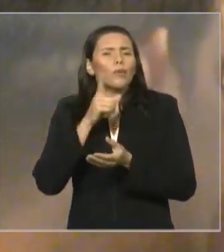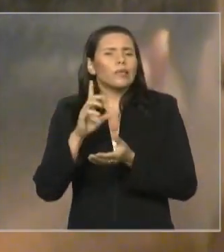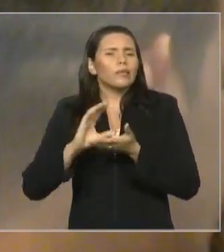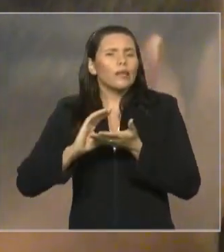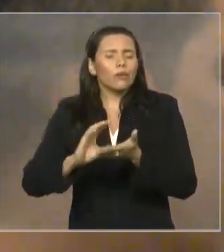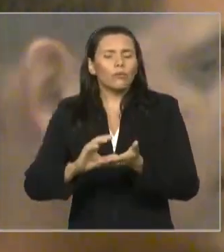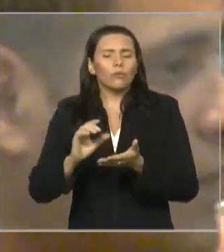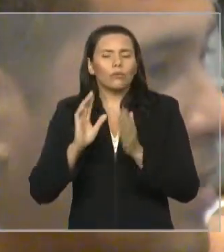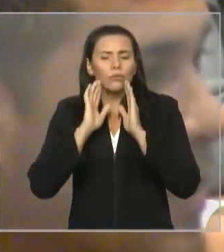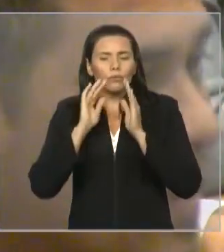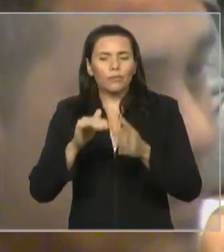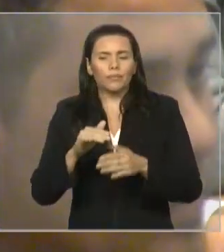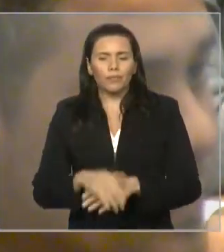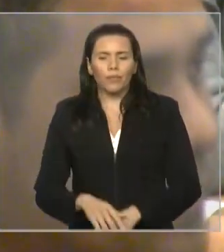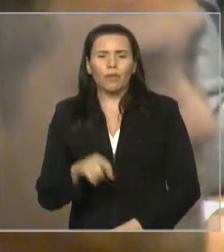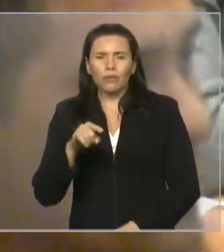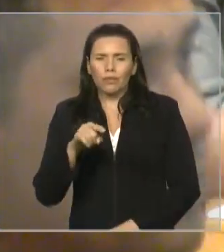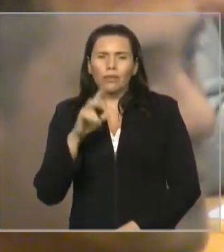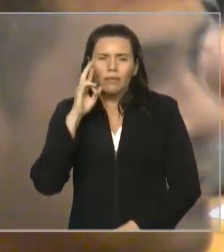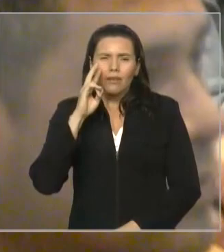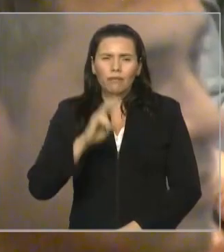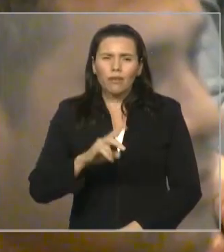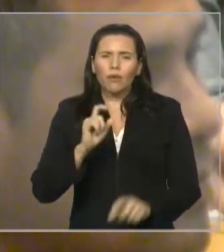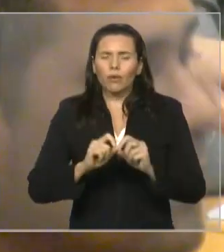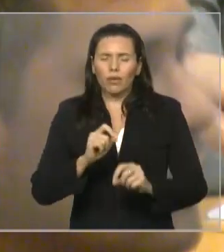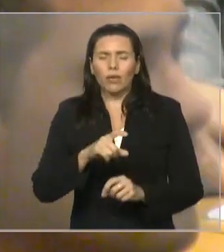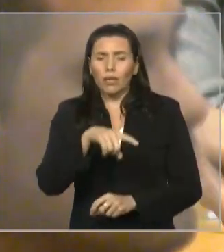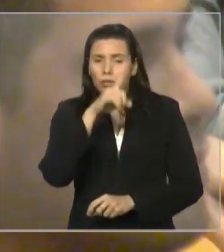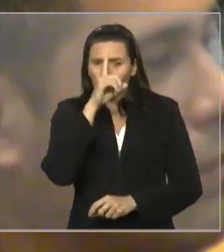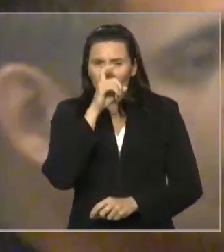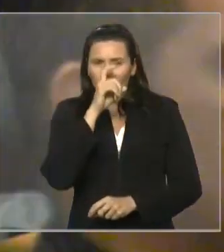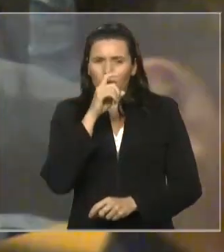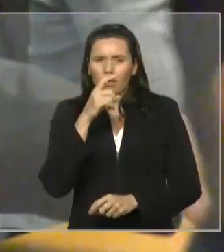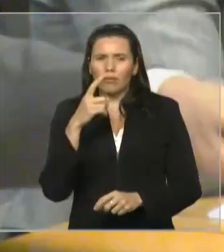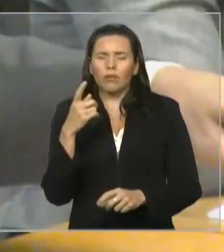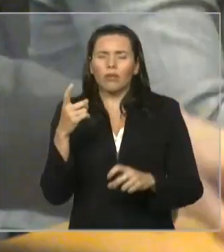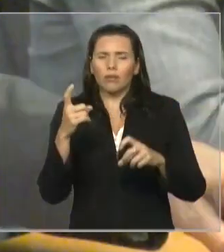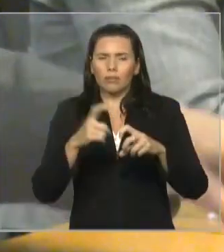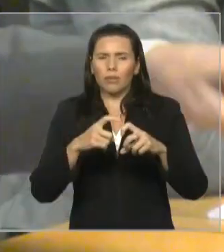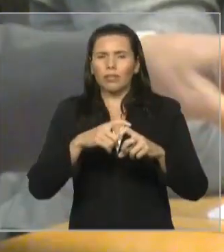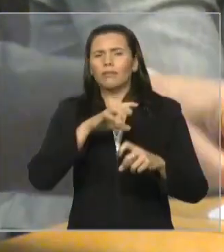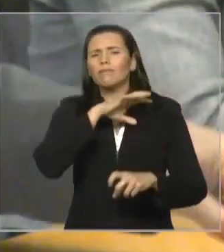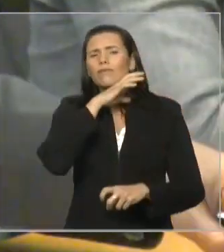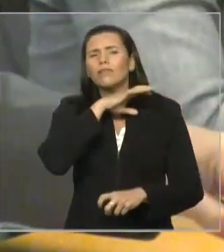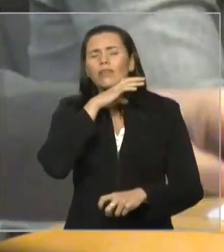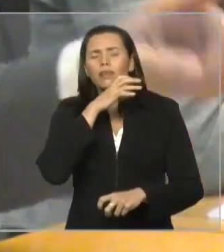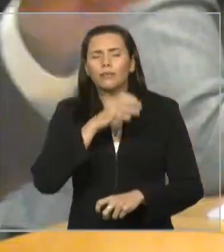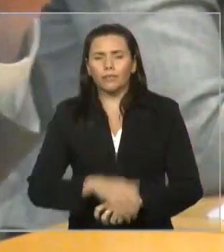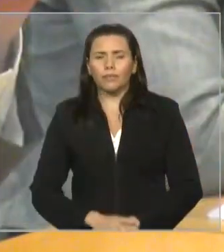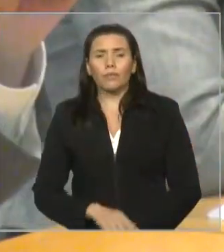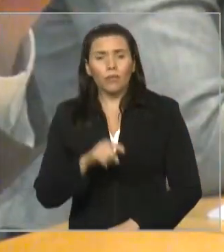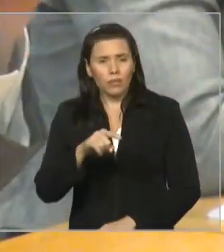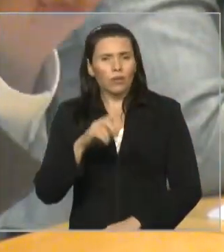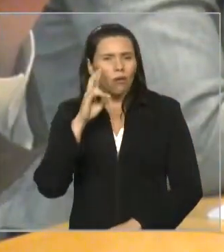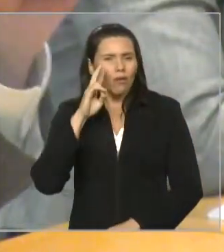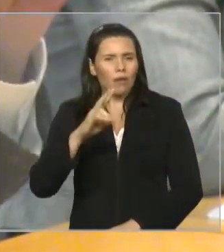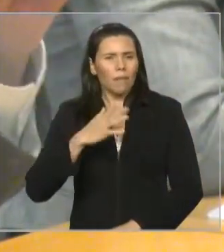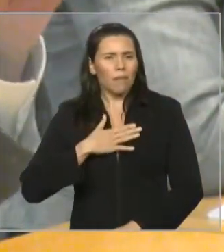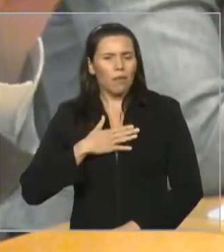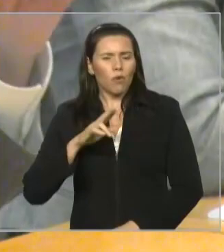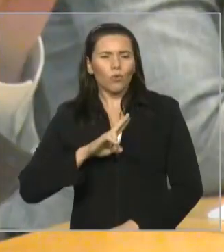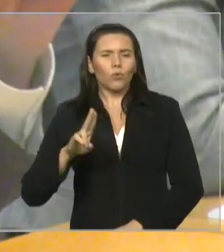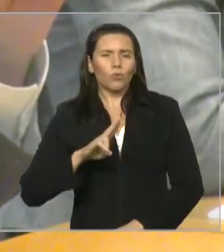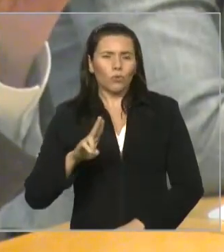reitor César Pires, que criou esses hospitais, que hoje é a maior referência que tem no Maranhão e uma das melhores